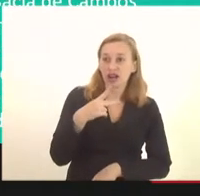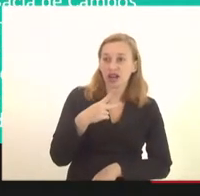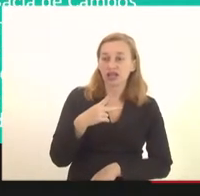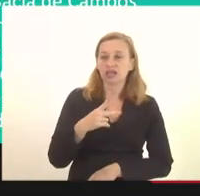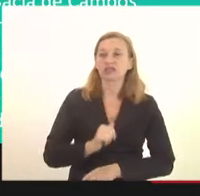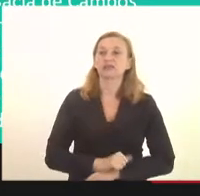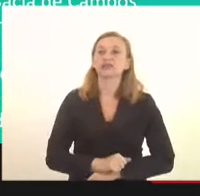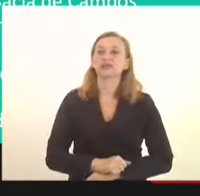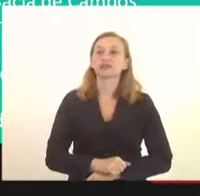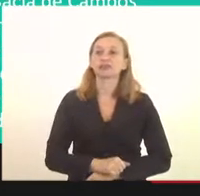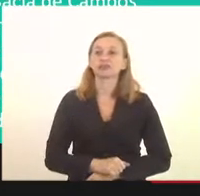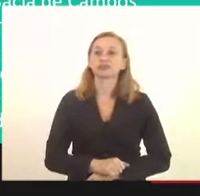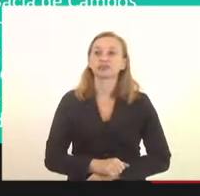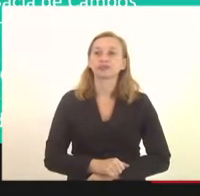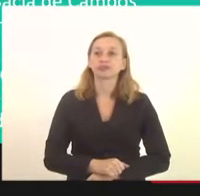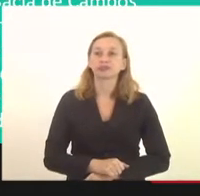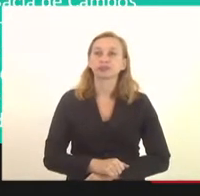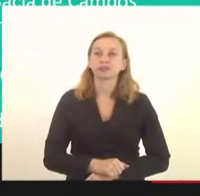de fronteira.